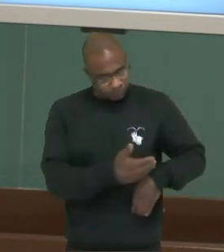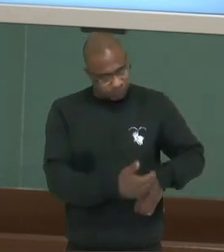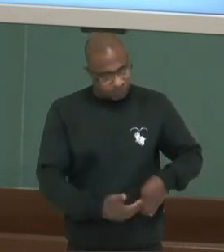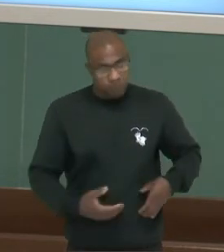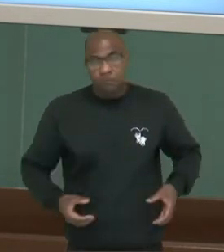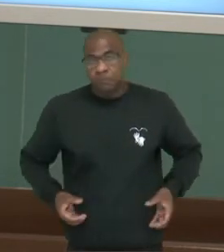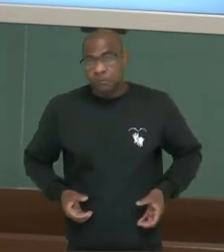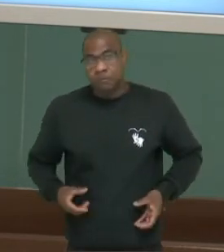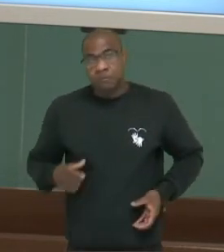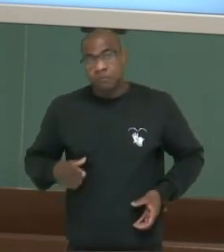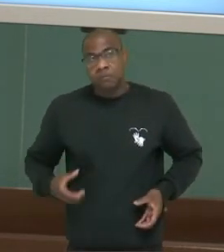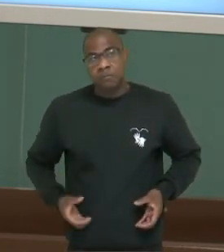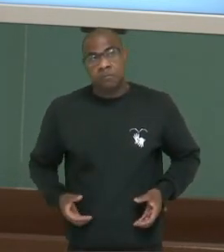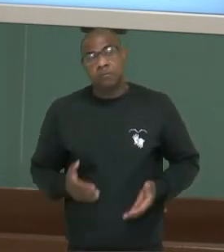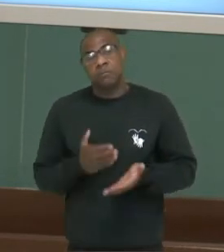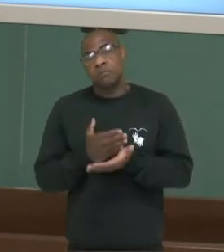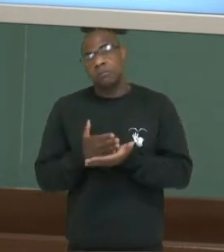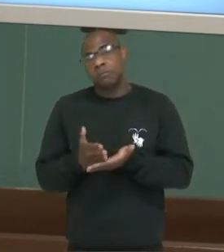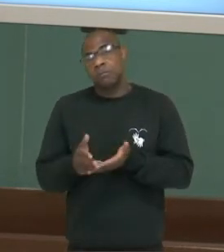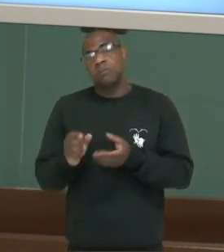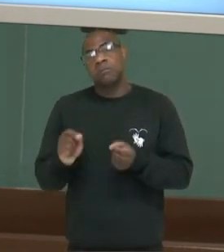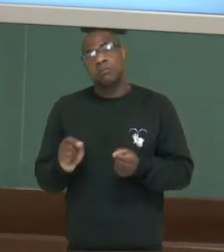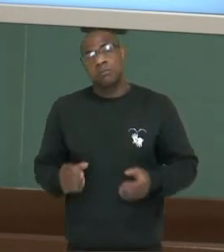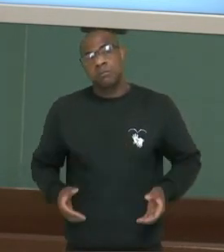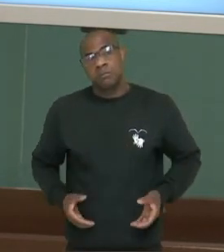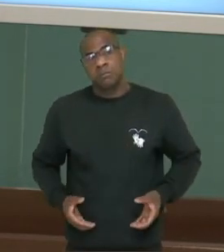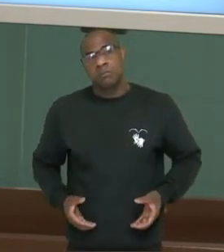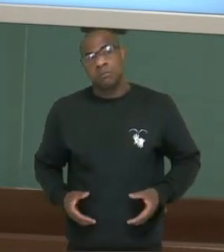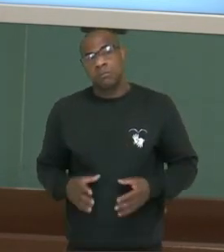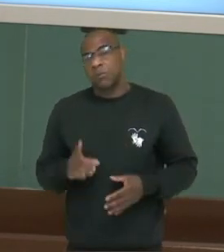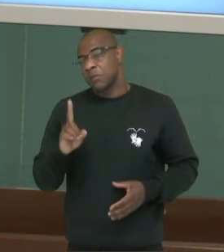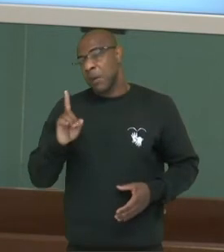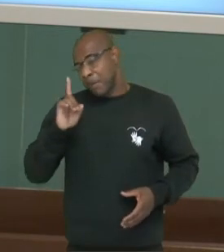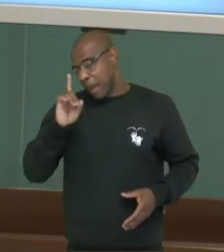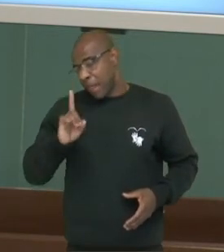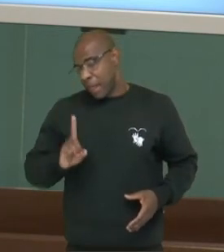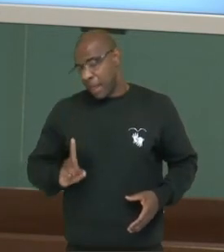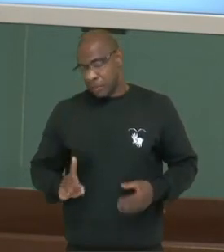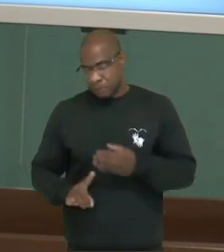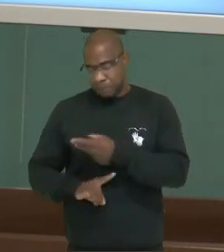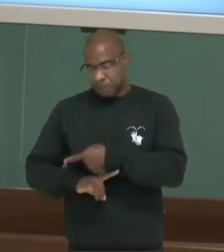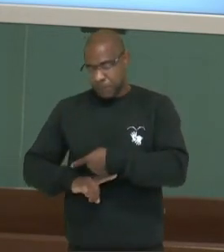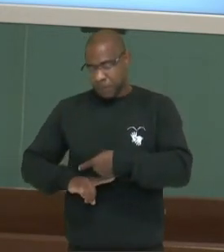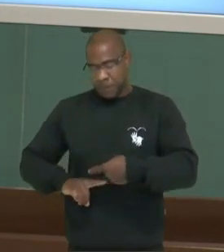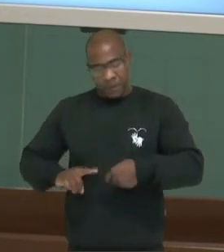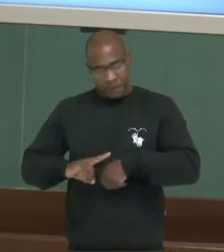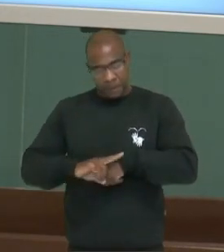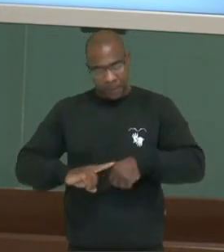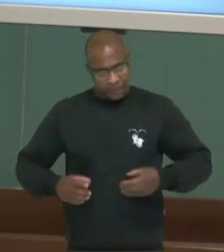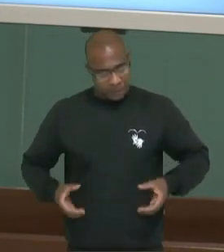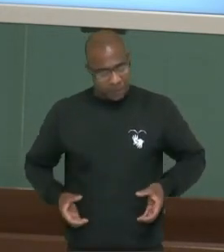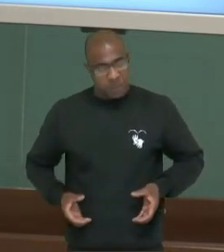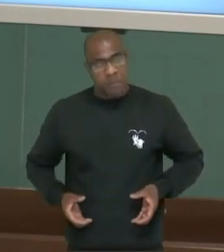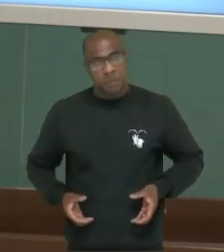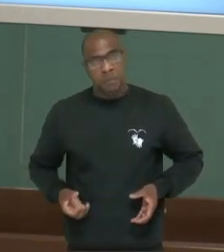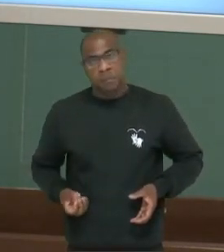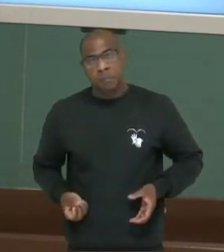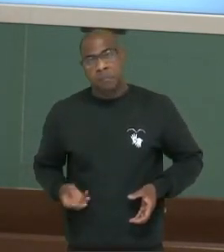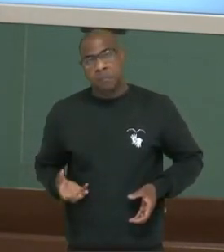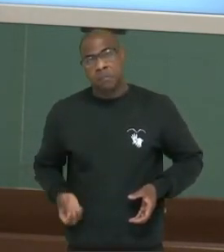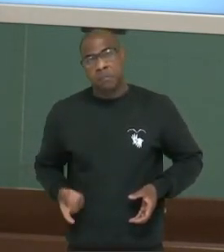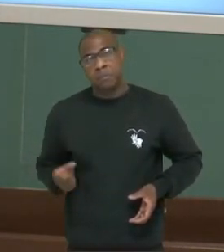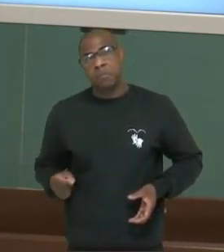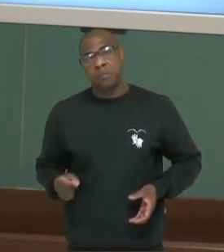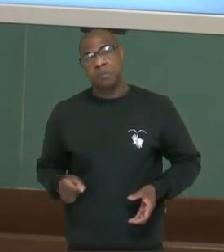folículo? Ele começa a cicatrizar, ele fica amarelo, por isso o hormônio luteinizante. E ele vai liberar um hormônio